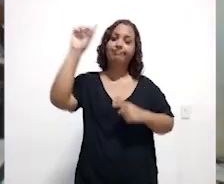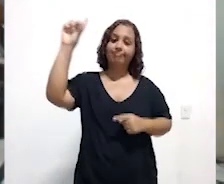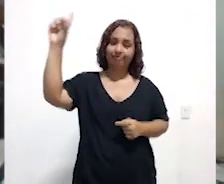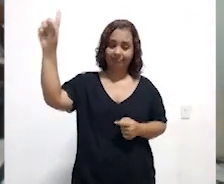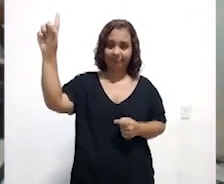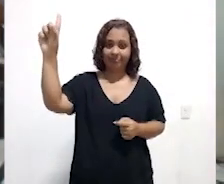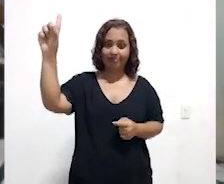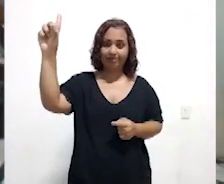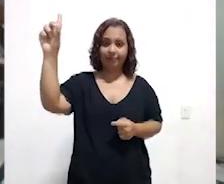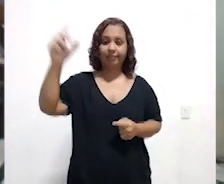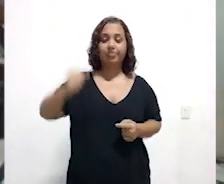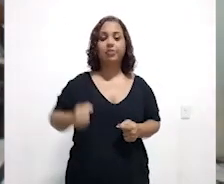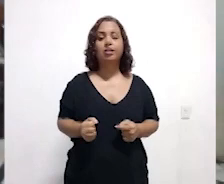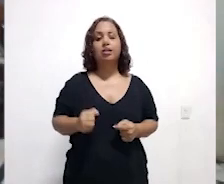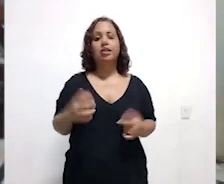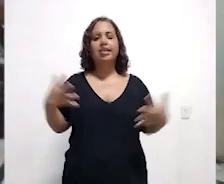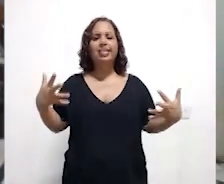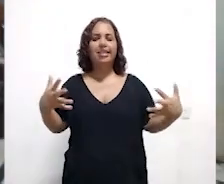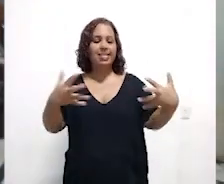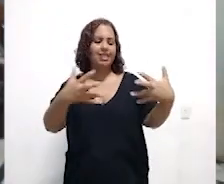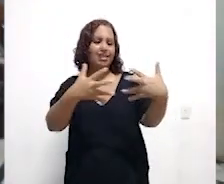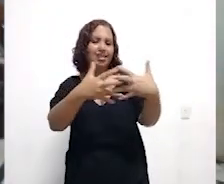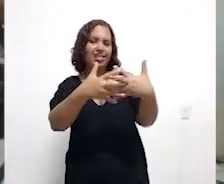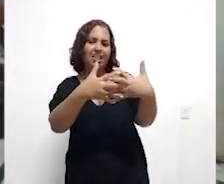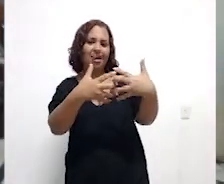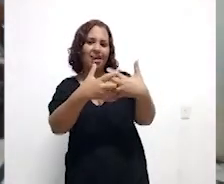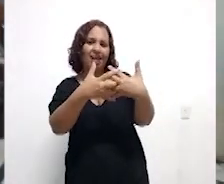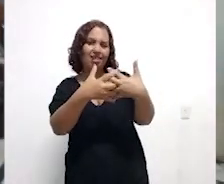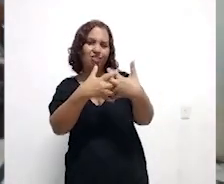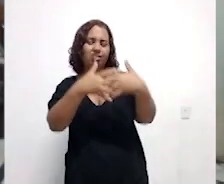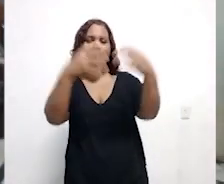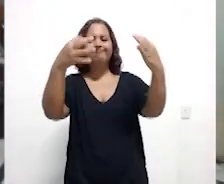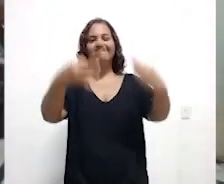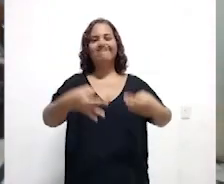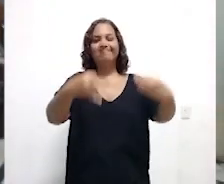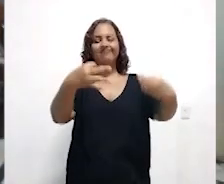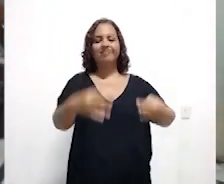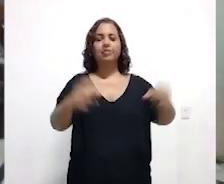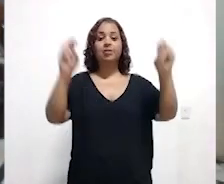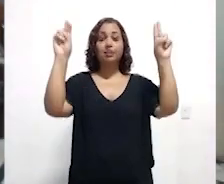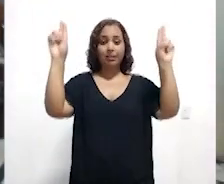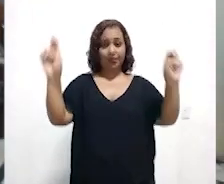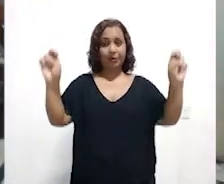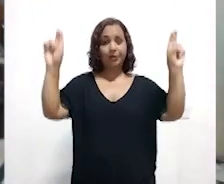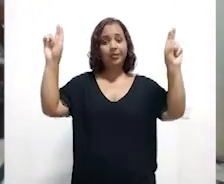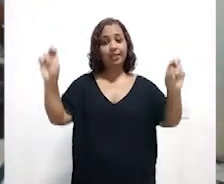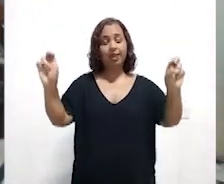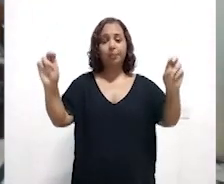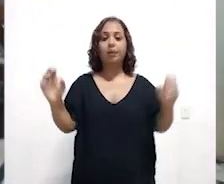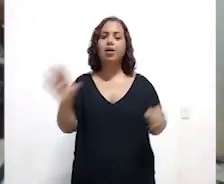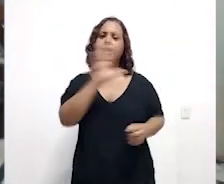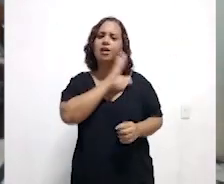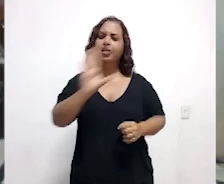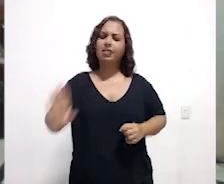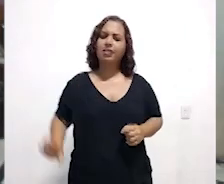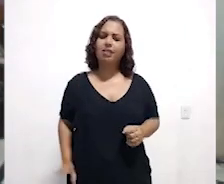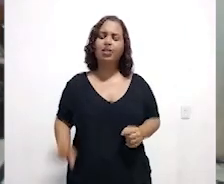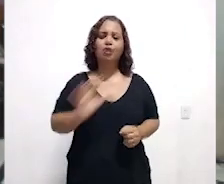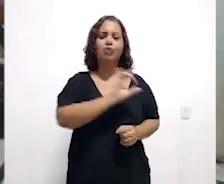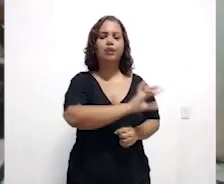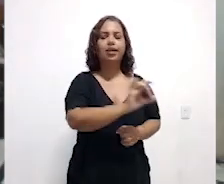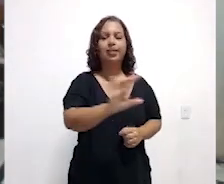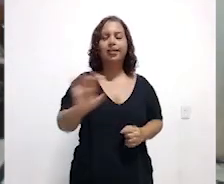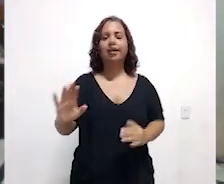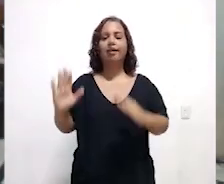que se encaixa muito bem nesse tema de Cristo em cada lar, não é? Com